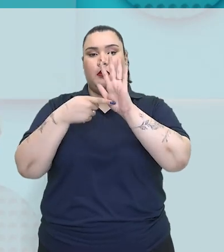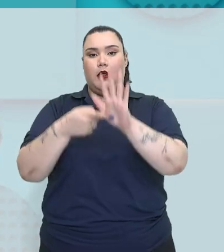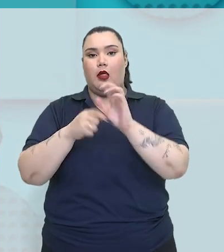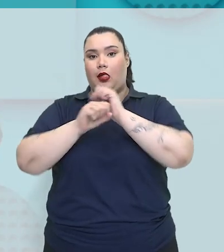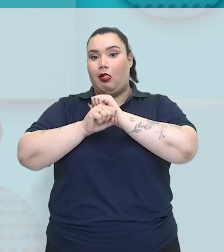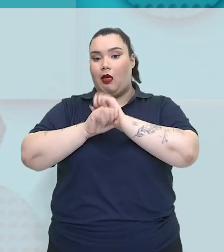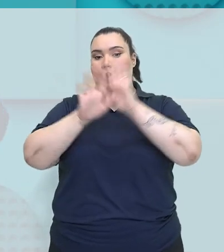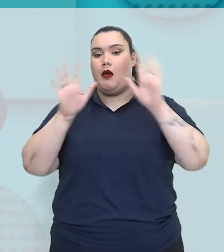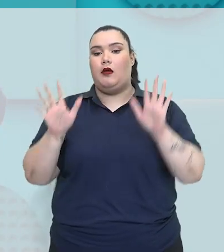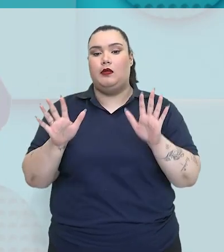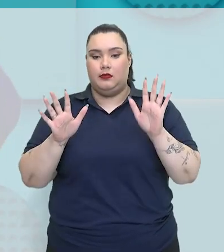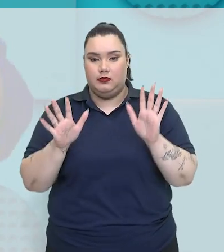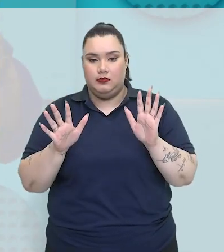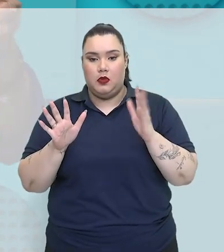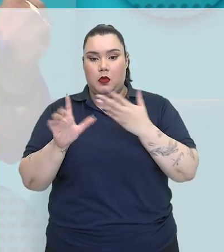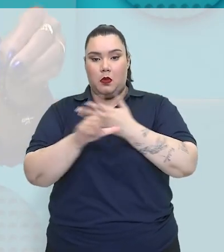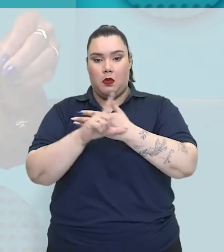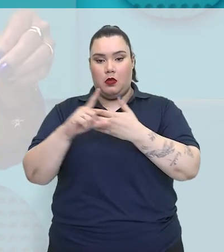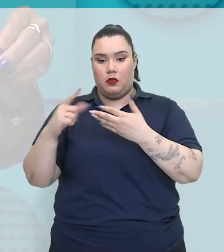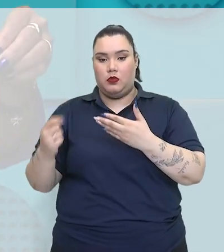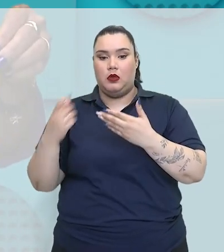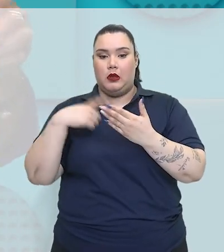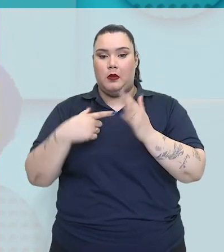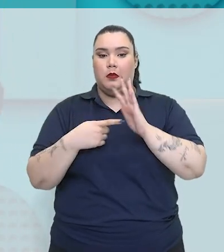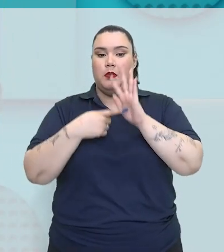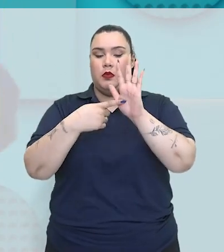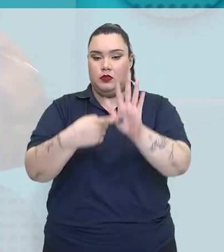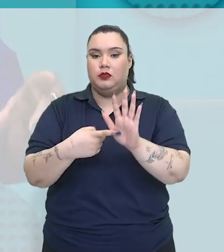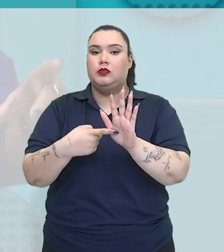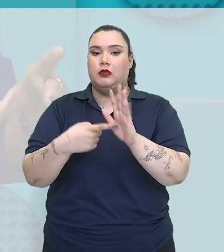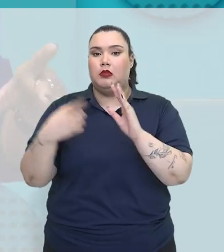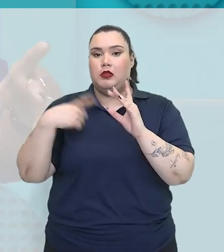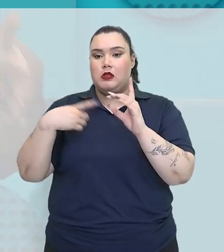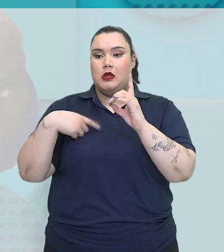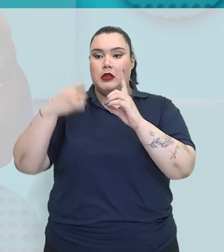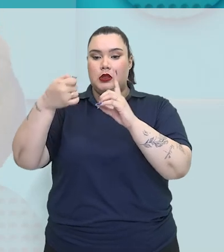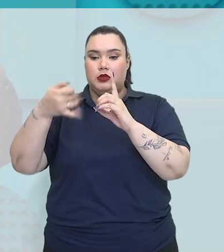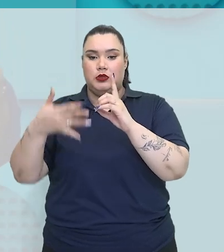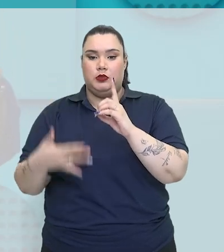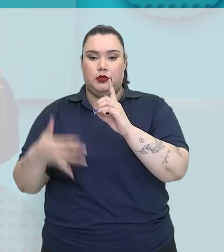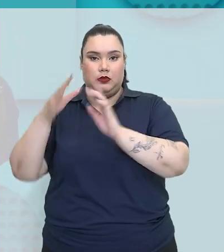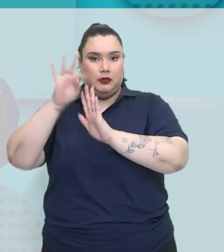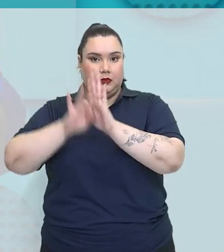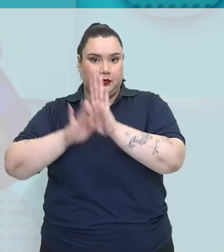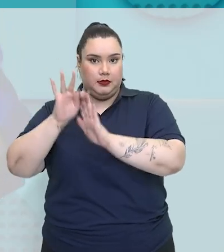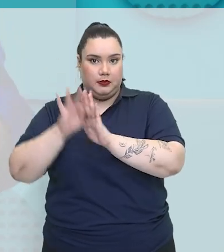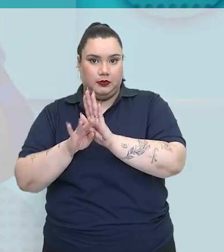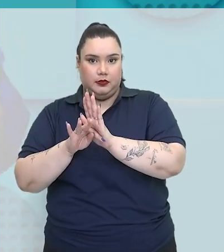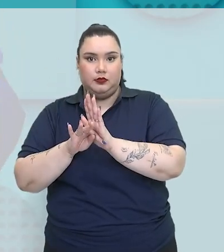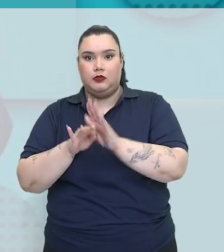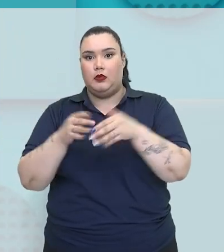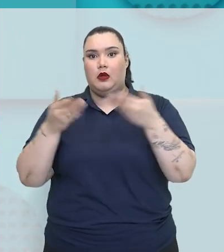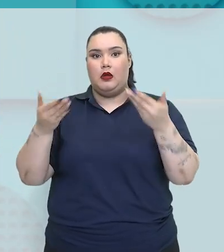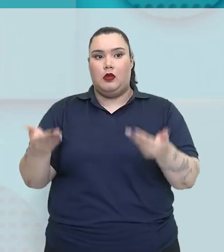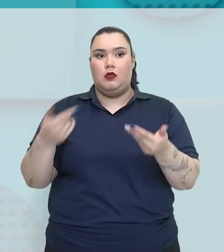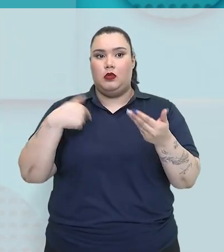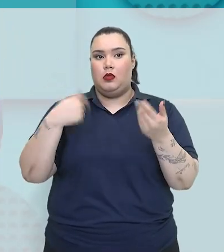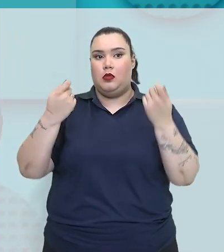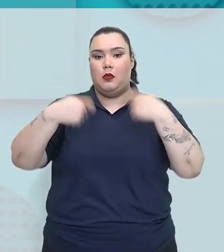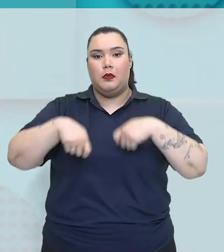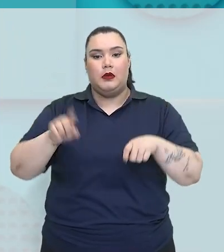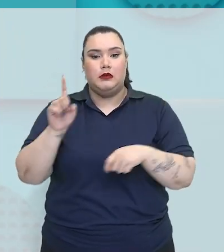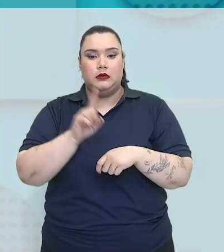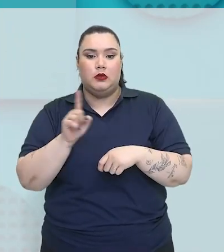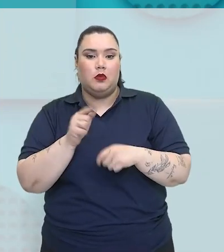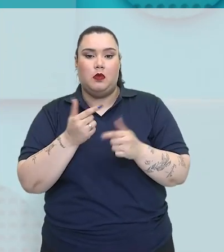claramente evidentes. O autor declarou, está descrita no texto, no próprio texto. Então, eu não